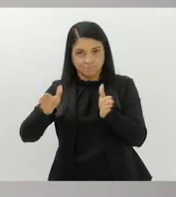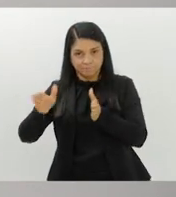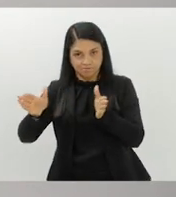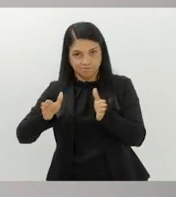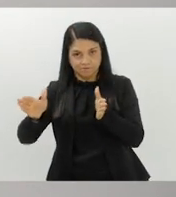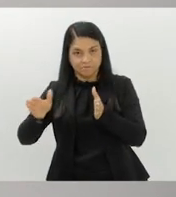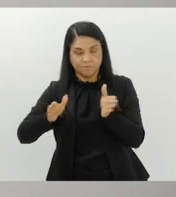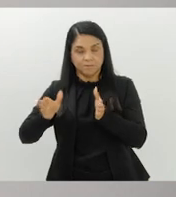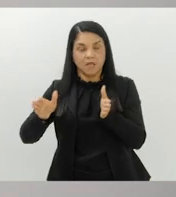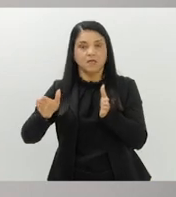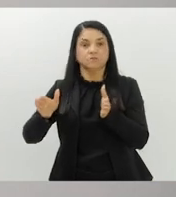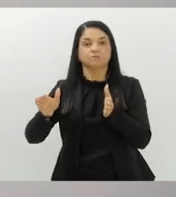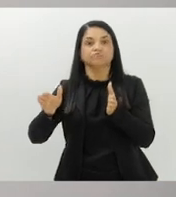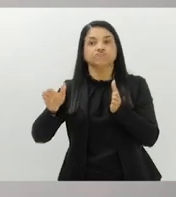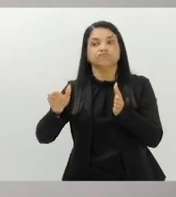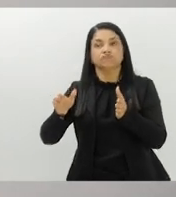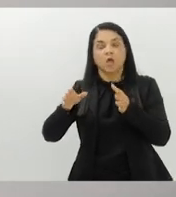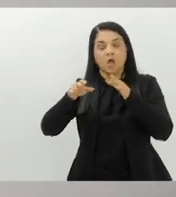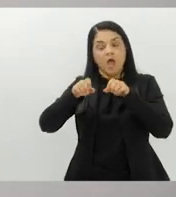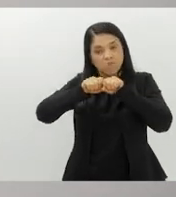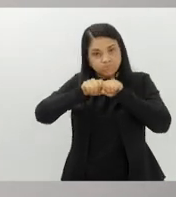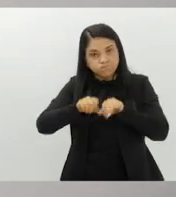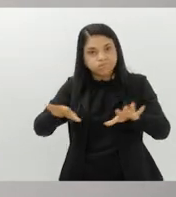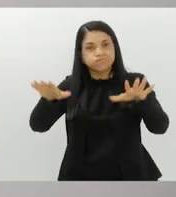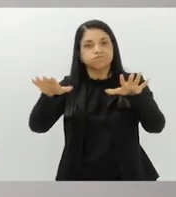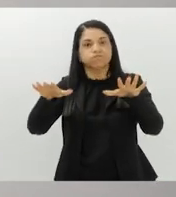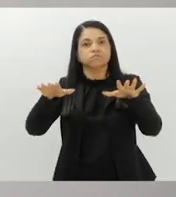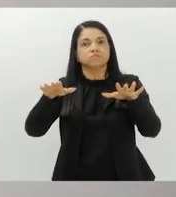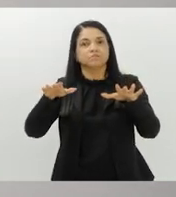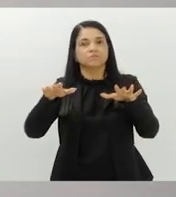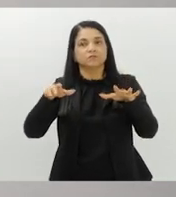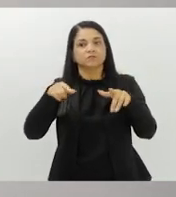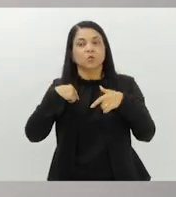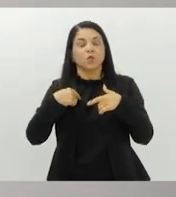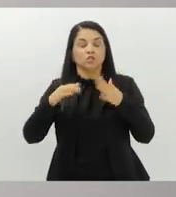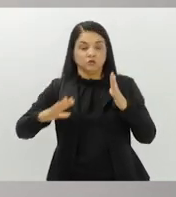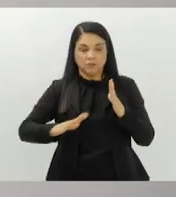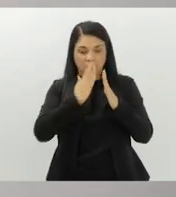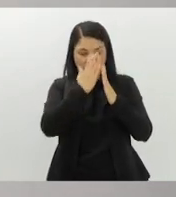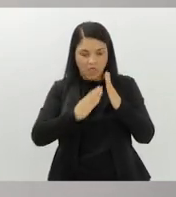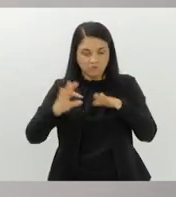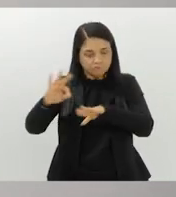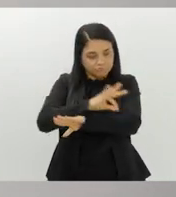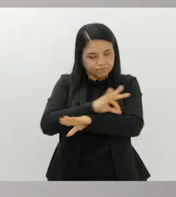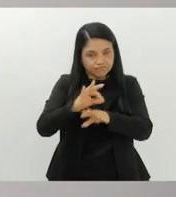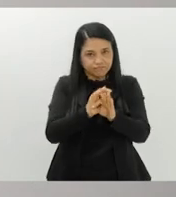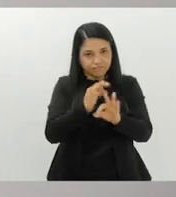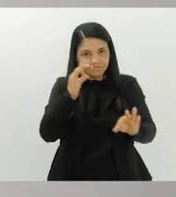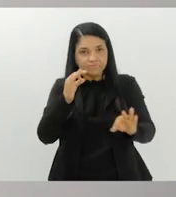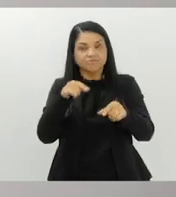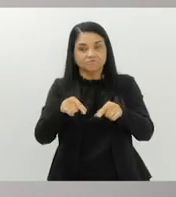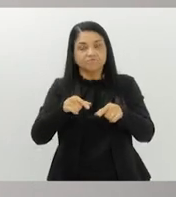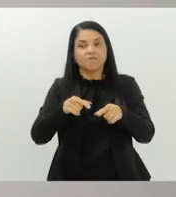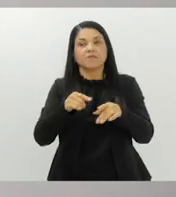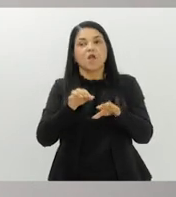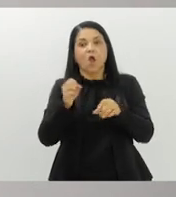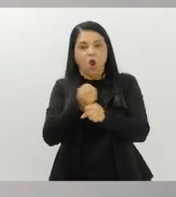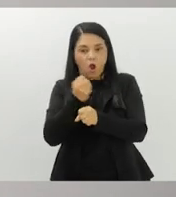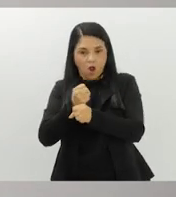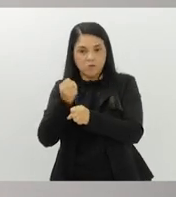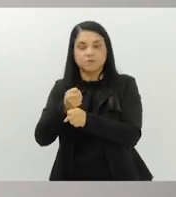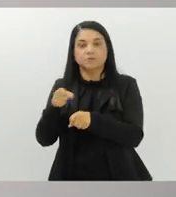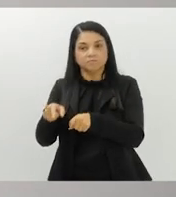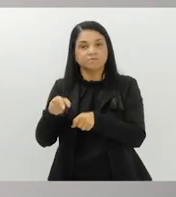citado aí recentemente, a gente atualizou a planta lá do nosso terreiro. Sim, o professor bem colocou,